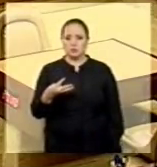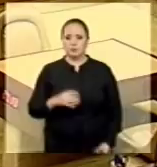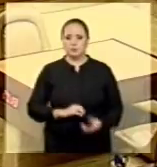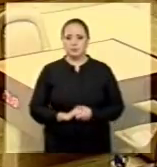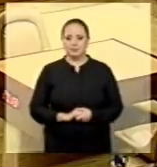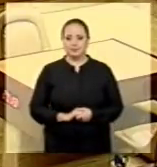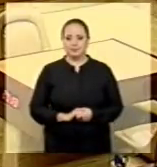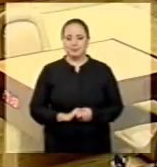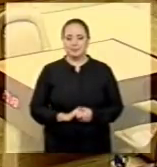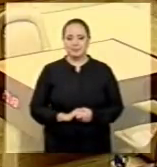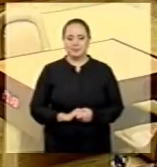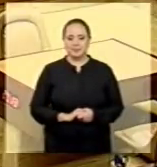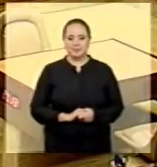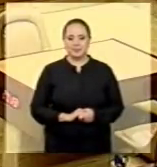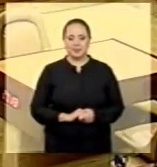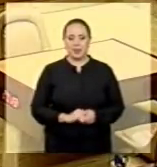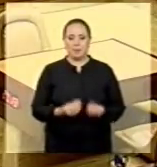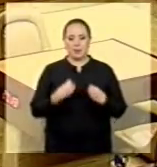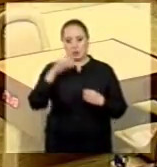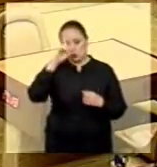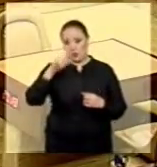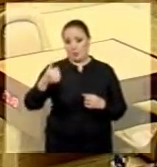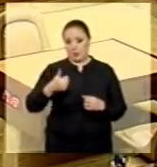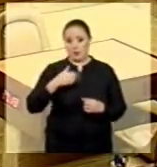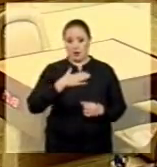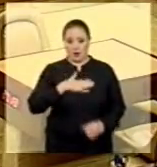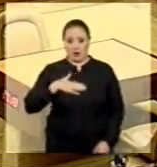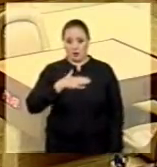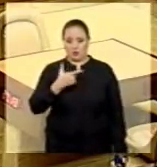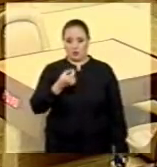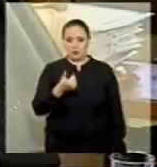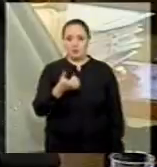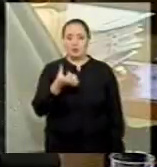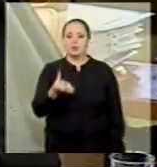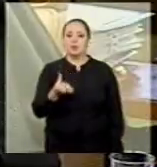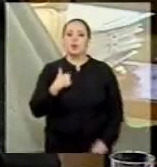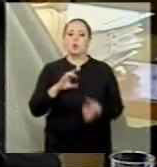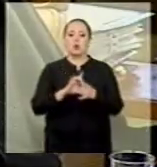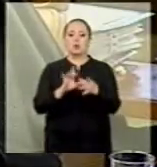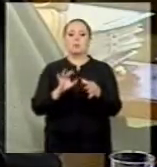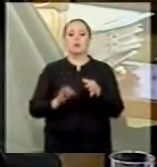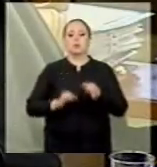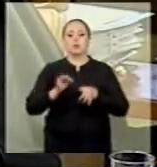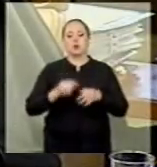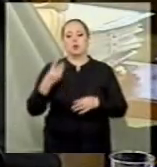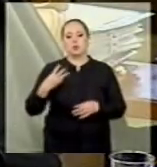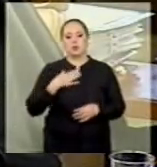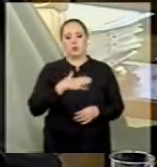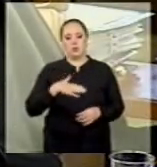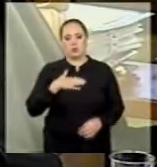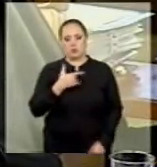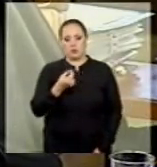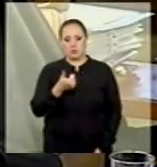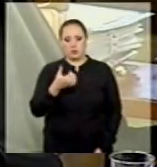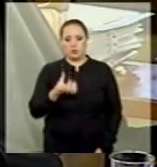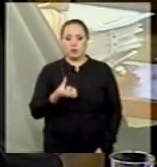Foi concluso a mim em 1º de agosto de 2016. Liberei para julgamento em 3 de agosto de 2016